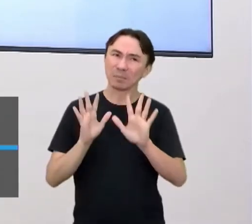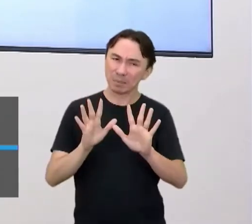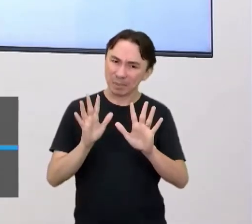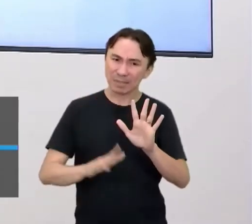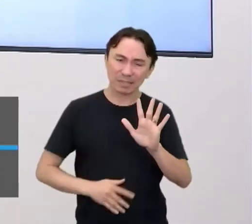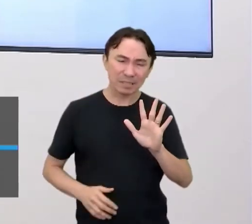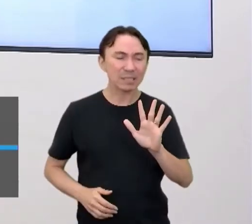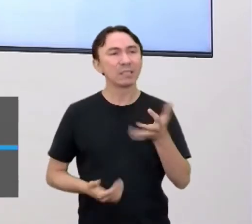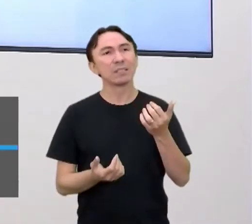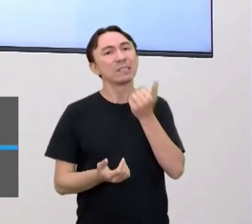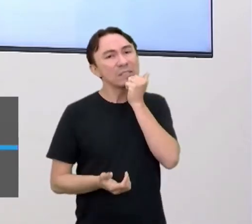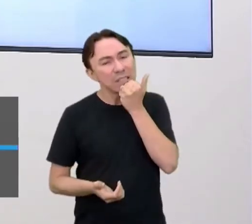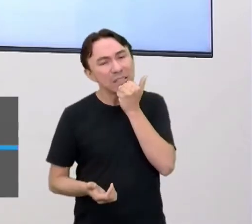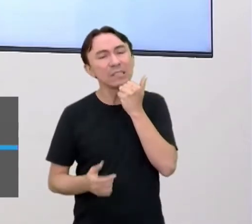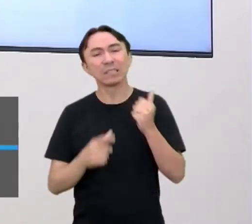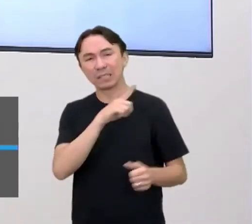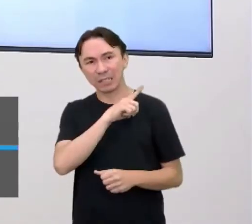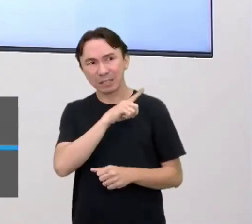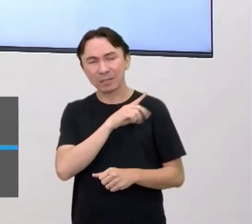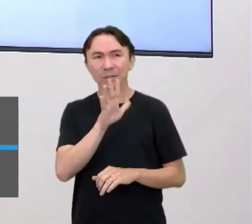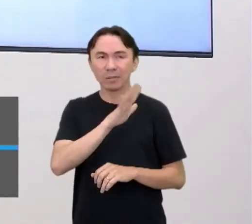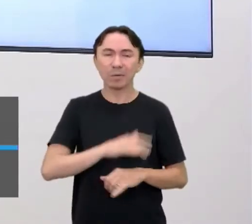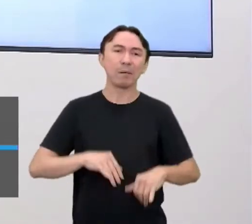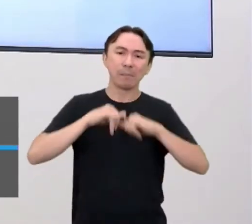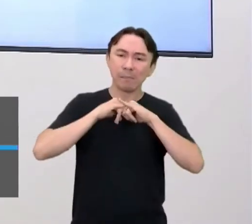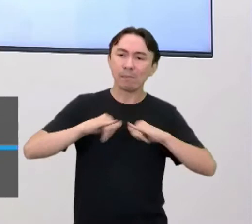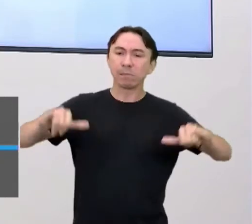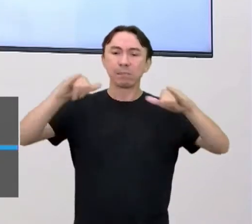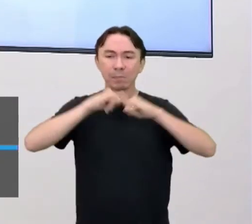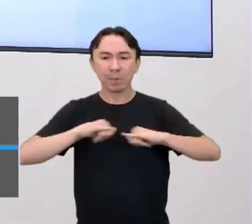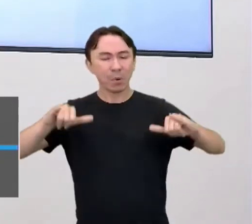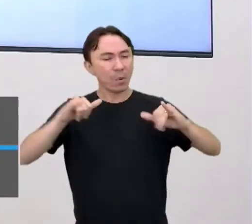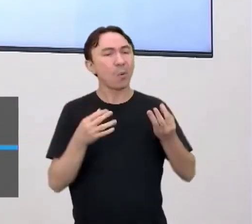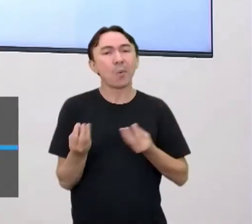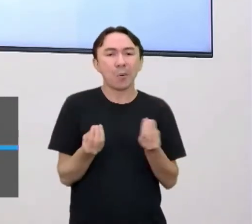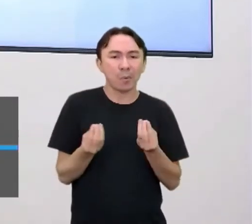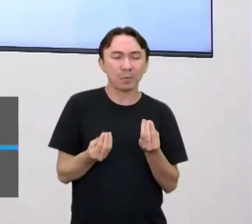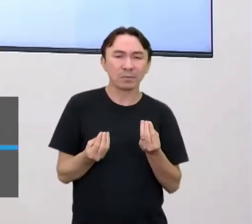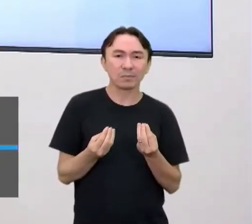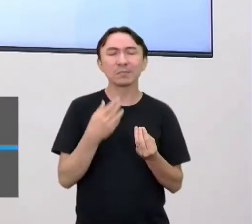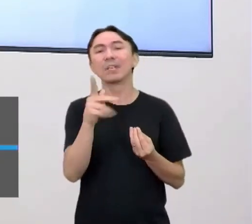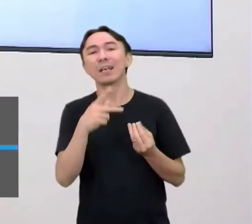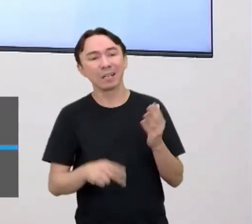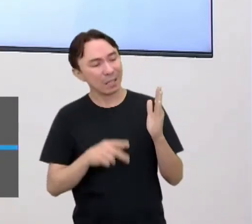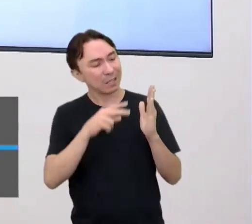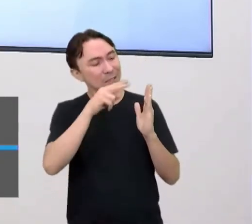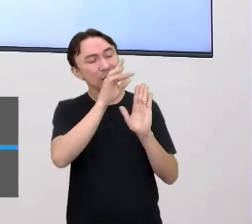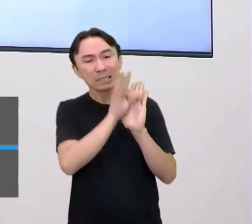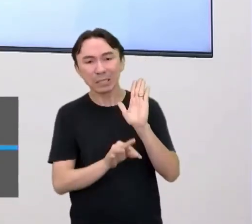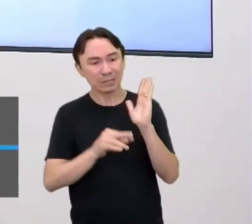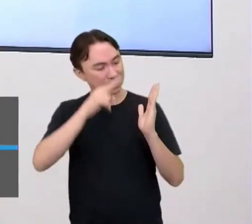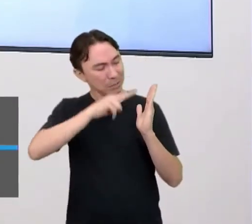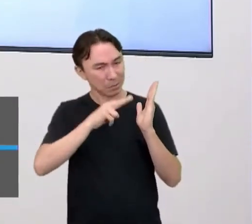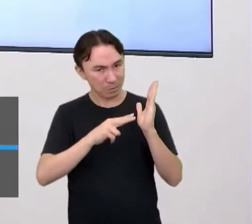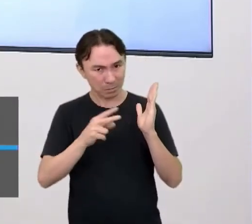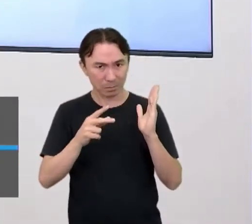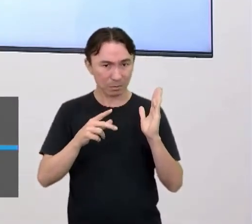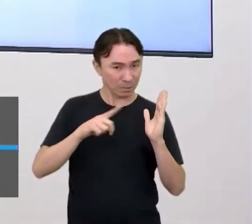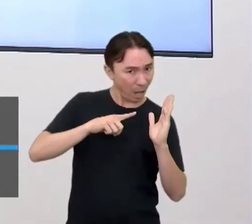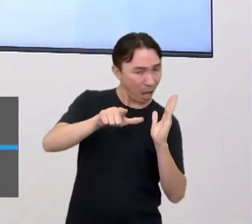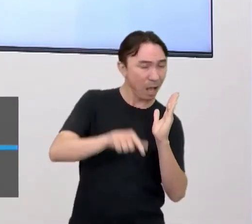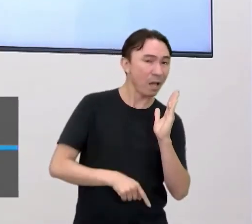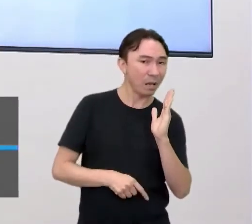divulgar isso? Você tem lido artigo científico ou tem assistido filmes? O que é mais legal de fazer, né? Eu não preciso